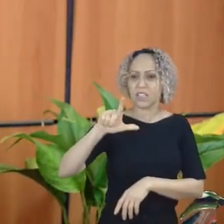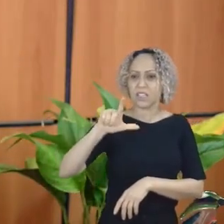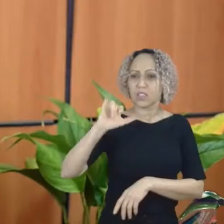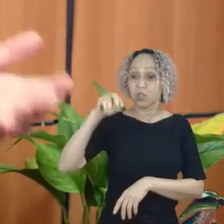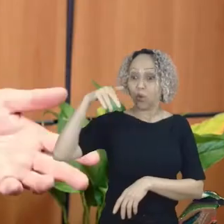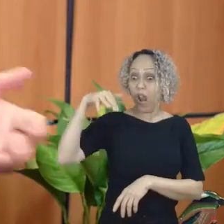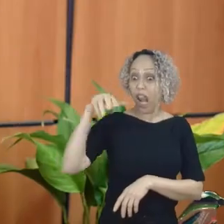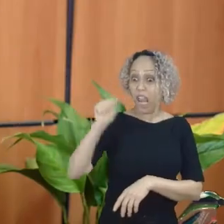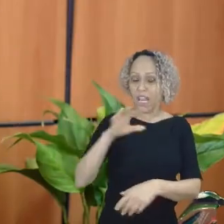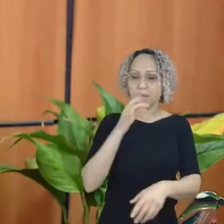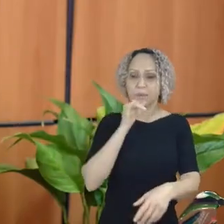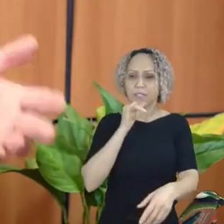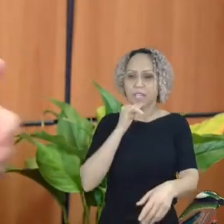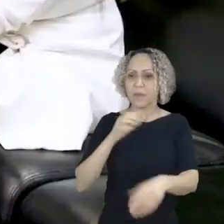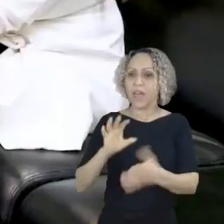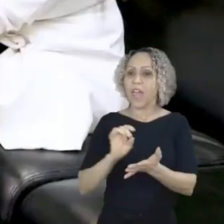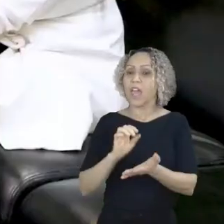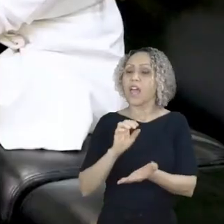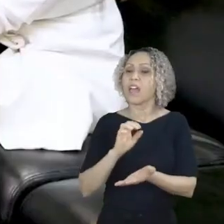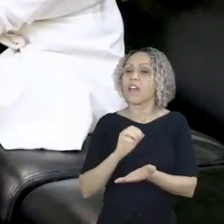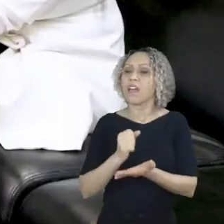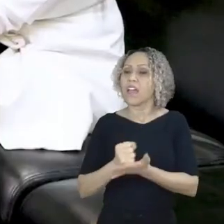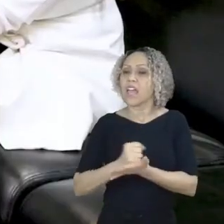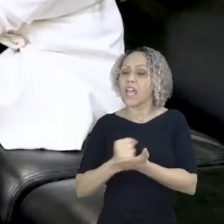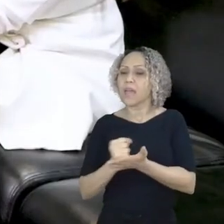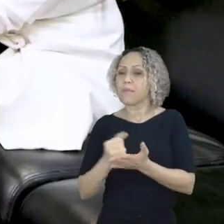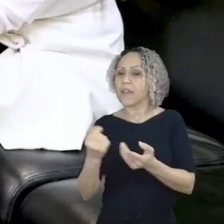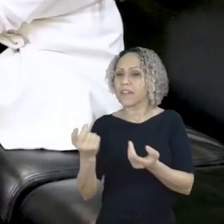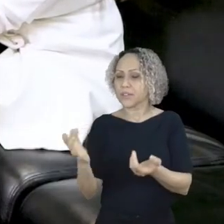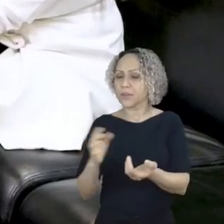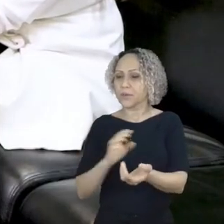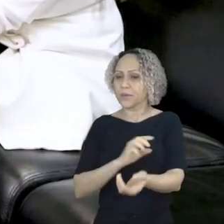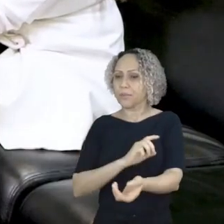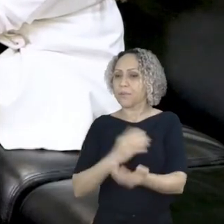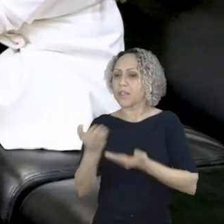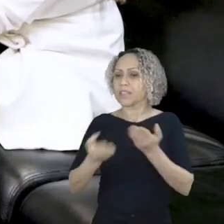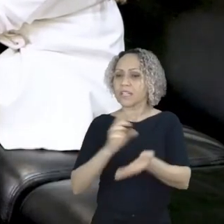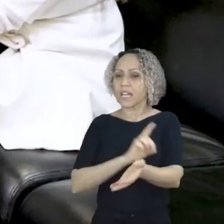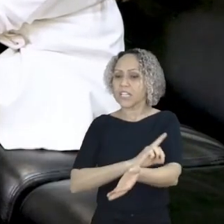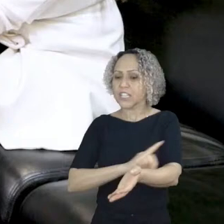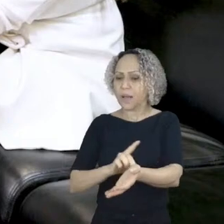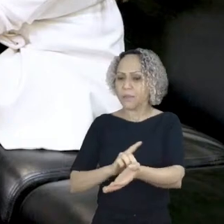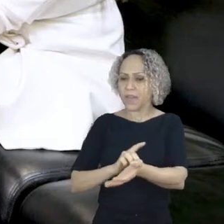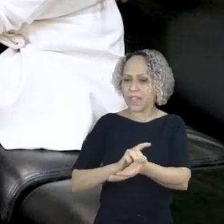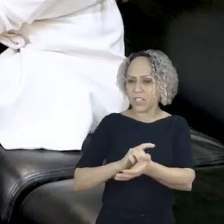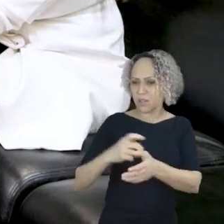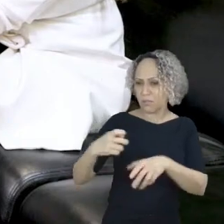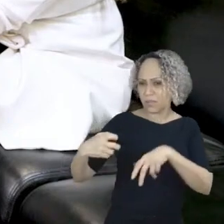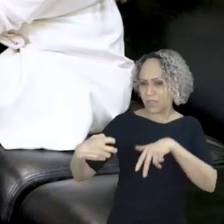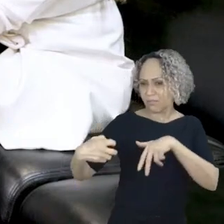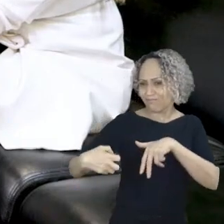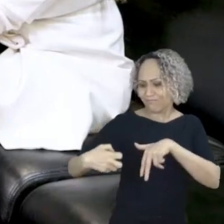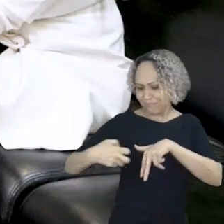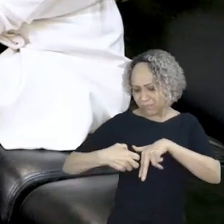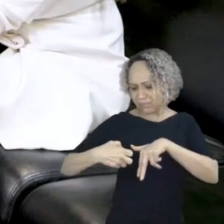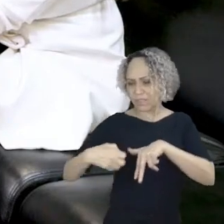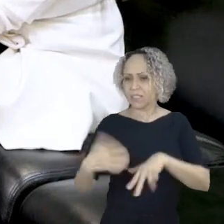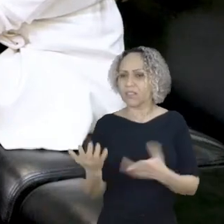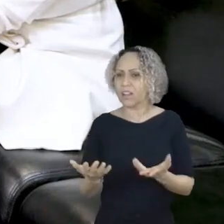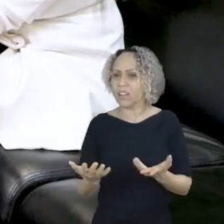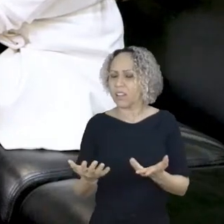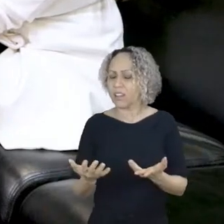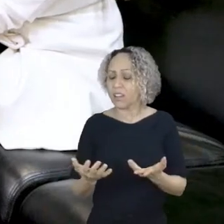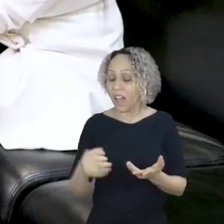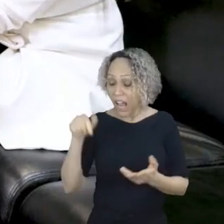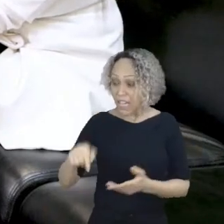no Brasil para fornecer para o SUS gratuitamente. Enfim, você tem um conjunto de possibilidades aqui que a gente não vê por aí. Nós temos